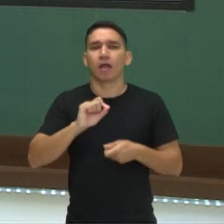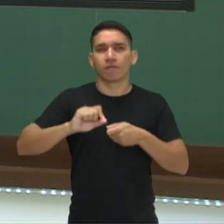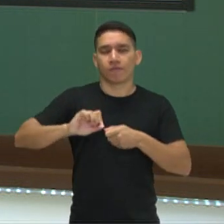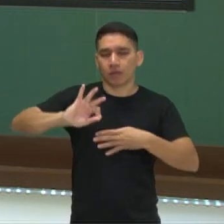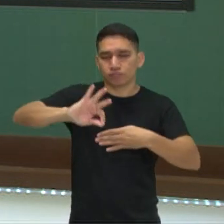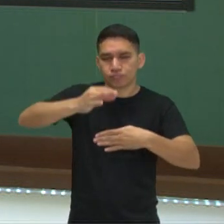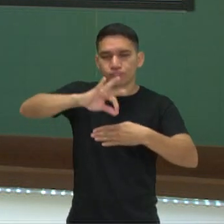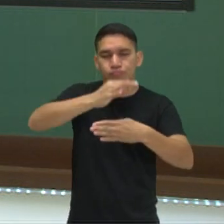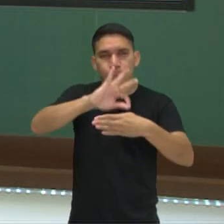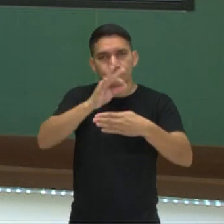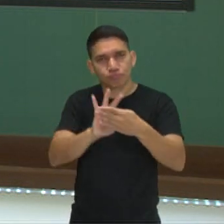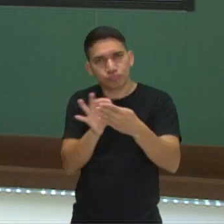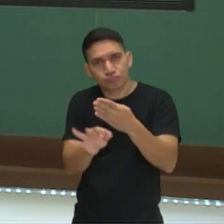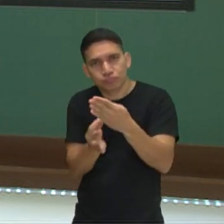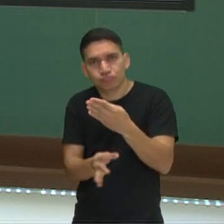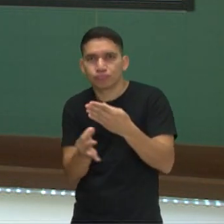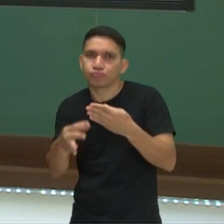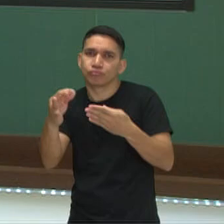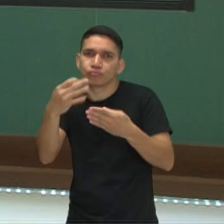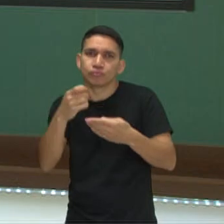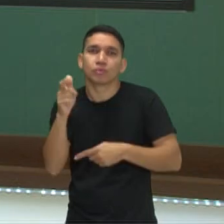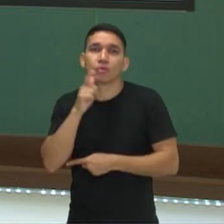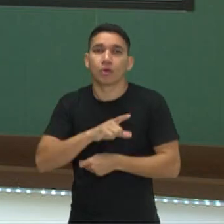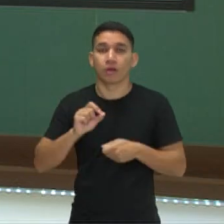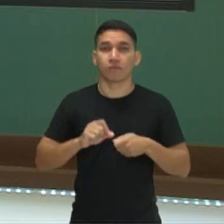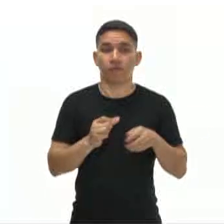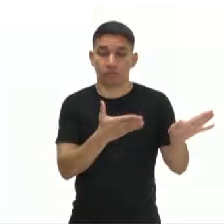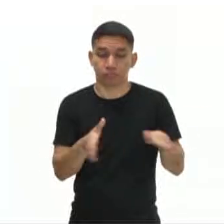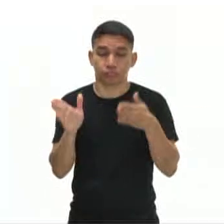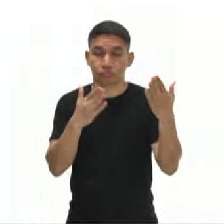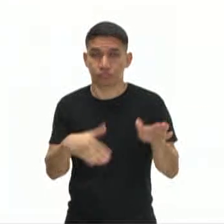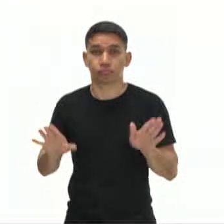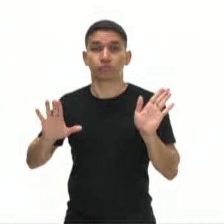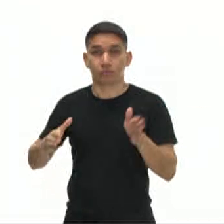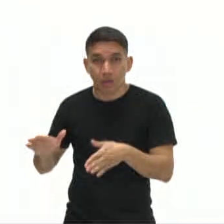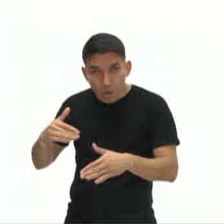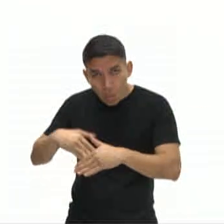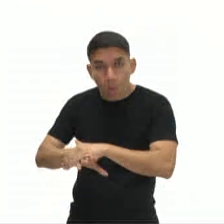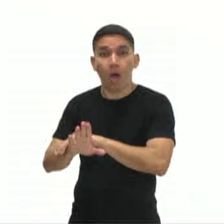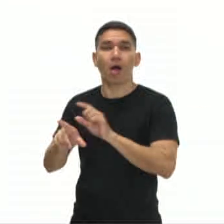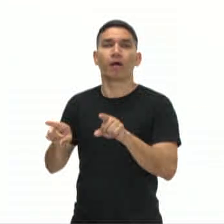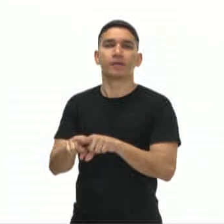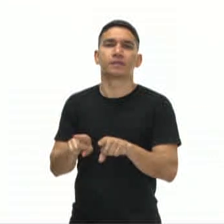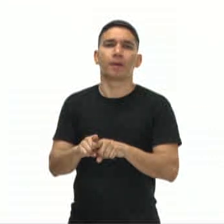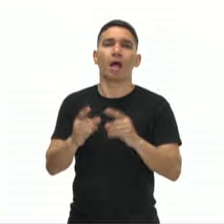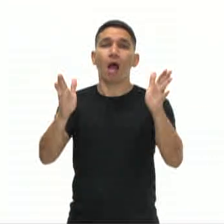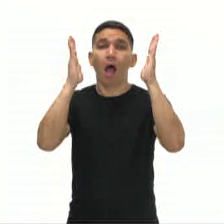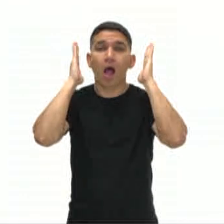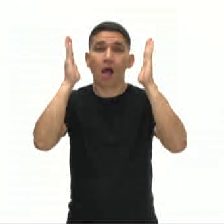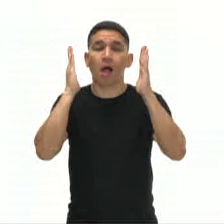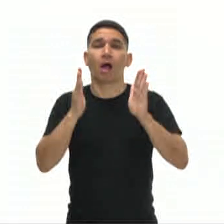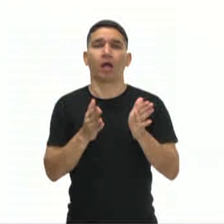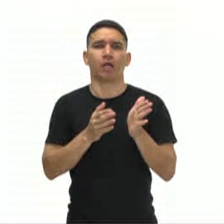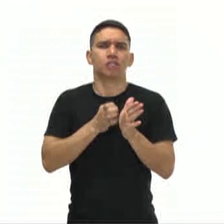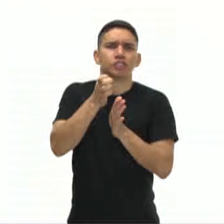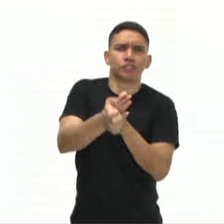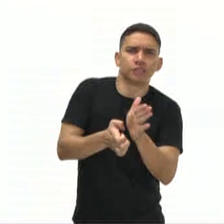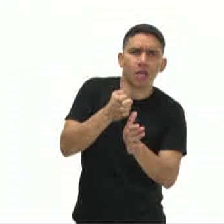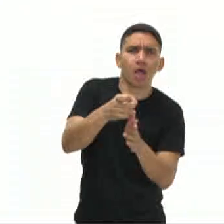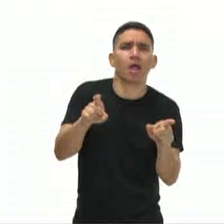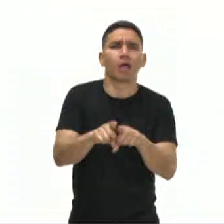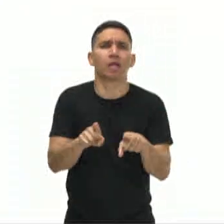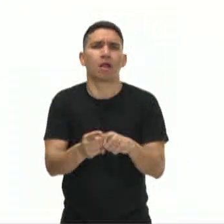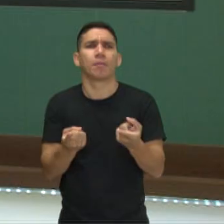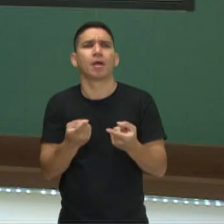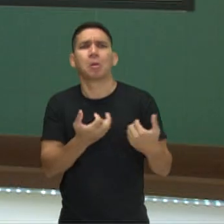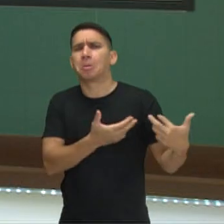costuradas, montados produtos que são embalados, embarcados em caminhões, trens, aviões, né,